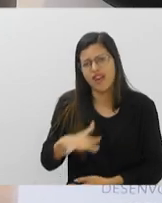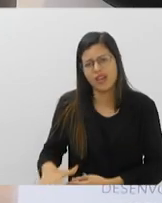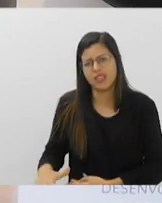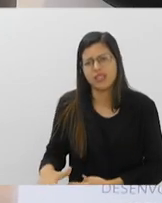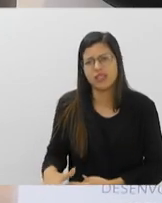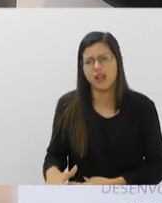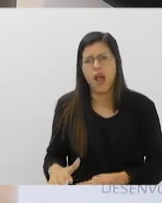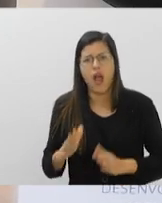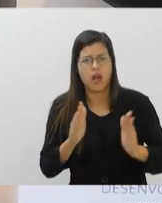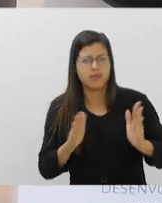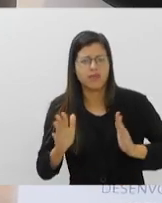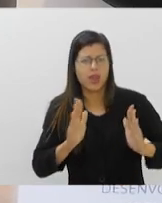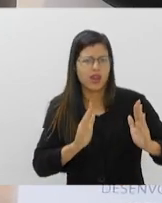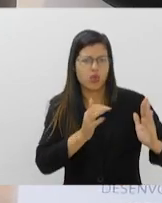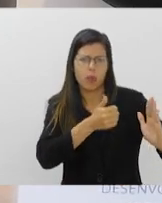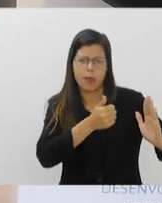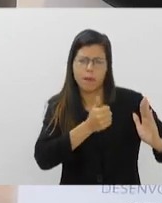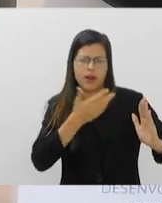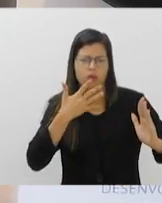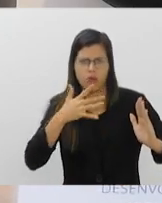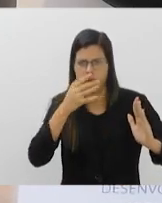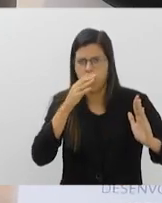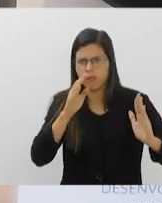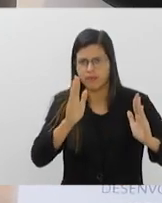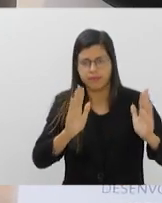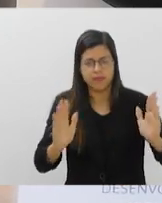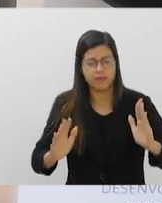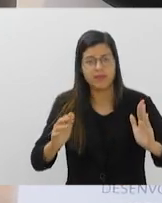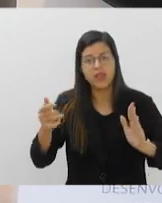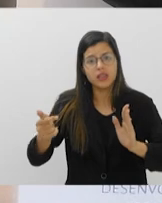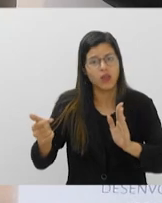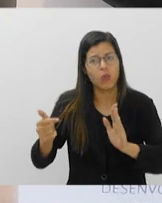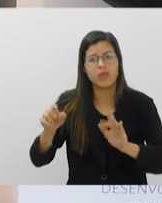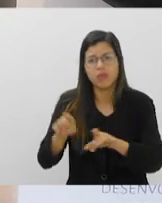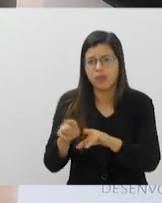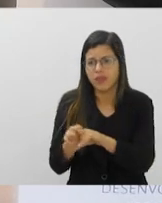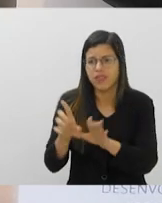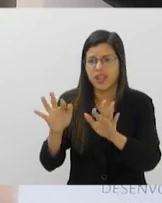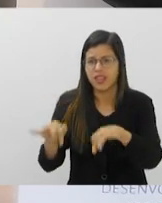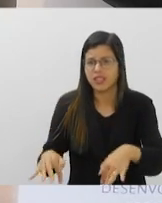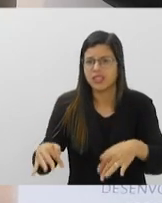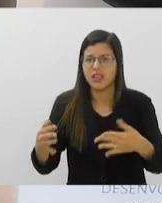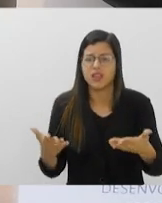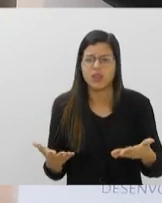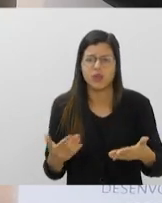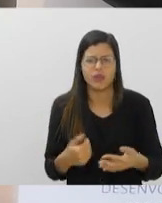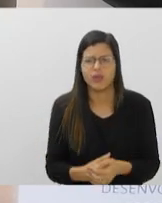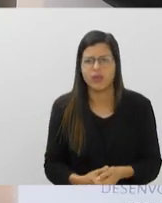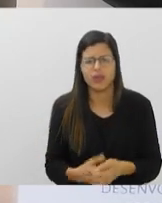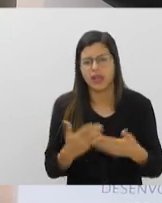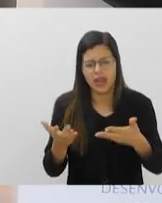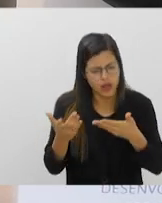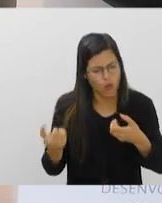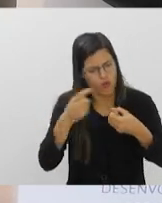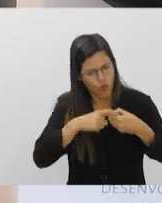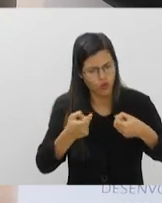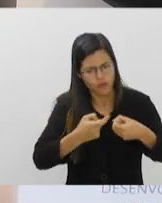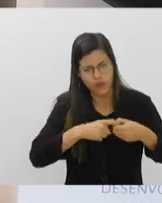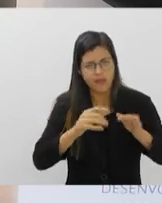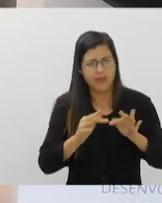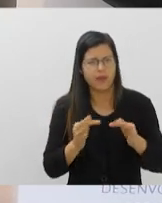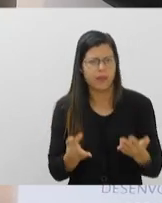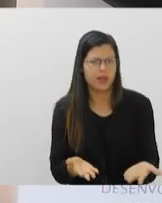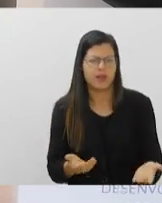a a segunda infância já tava indo embora e a insistência com reintegração familiar isso aí é muito uma